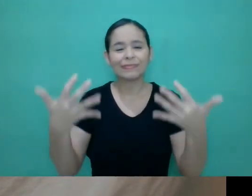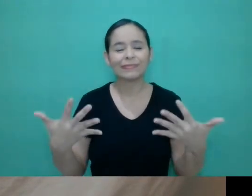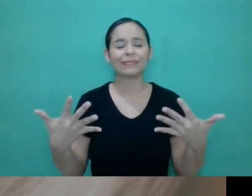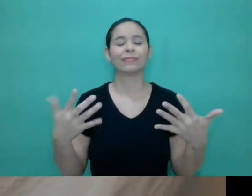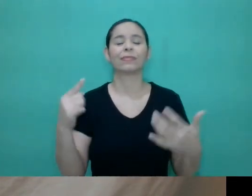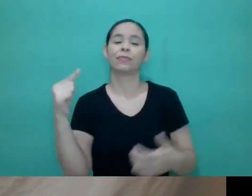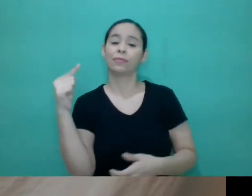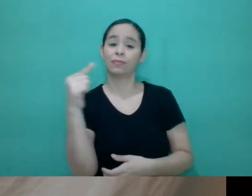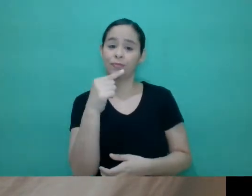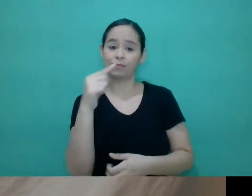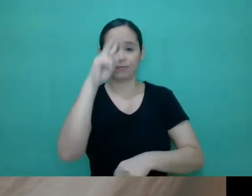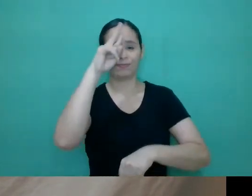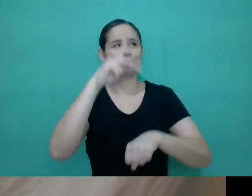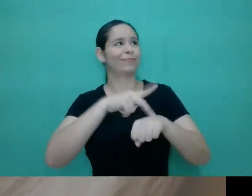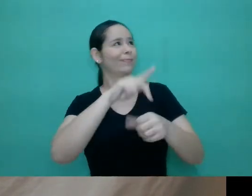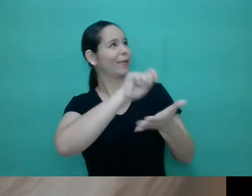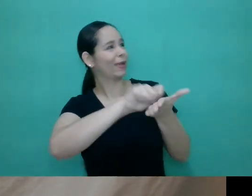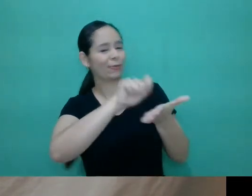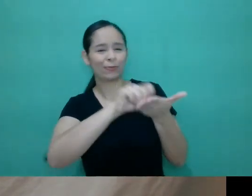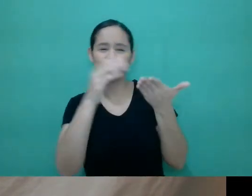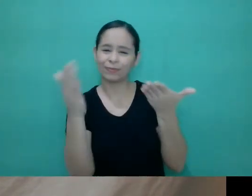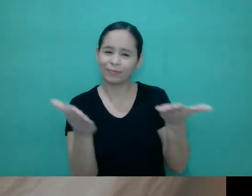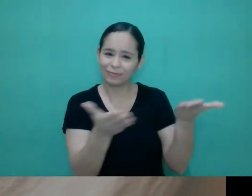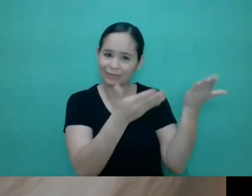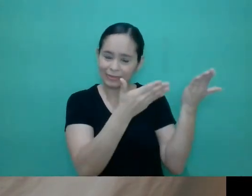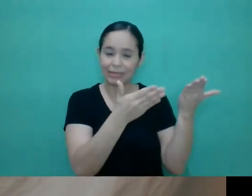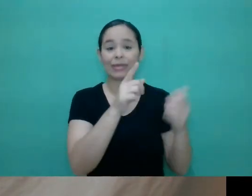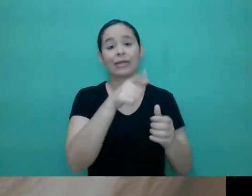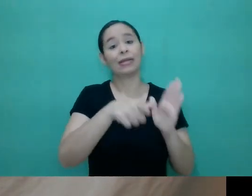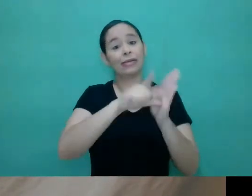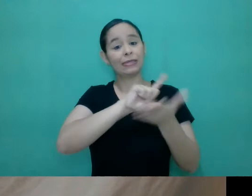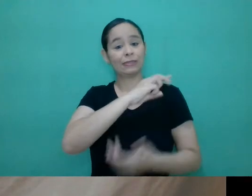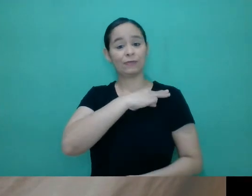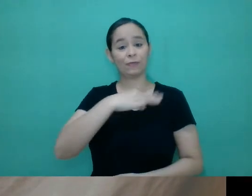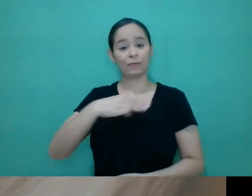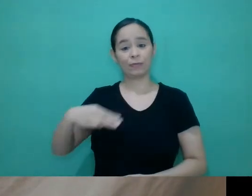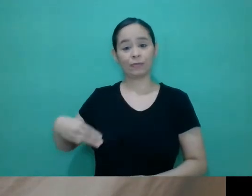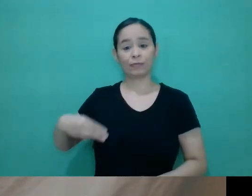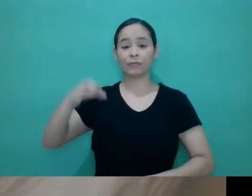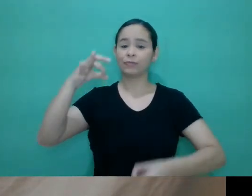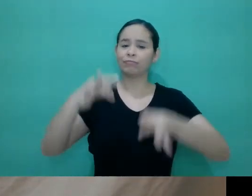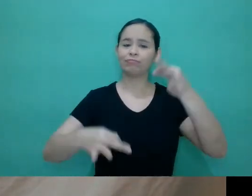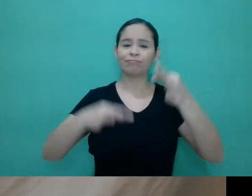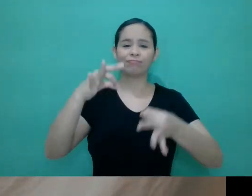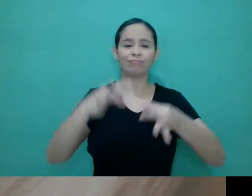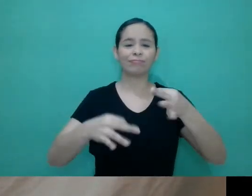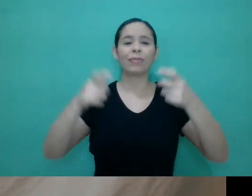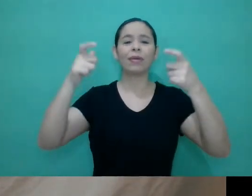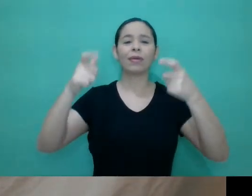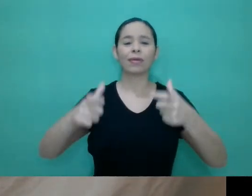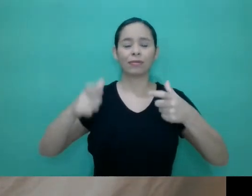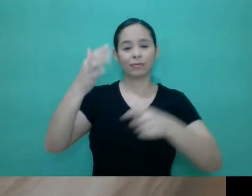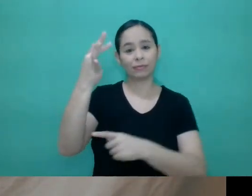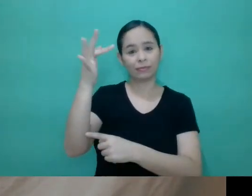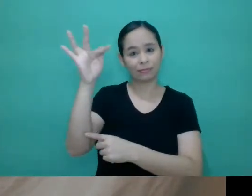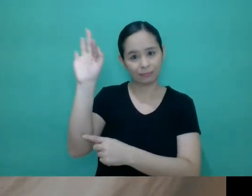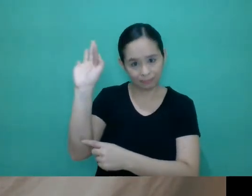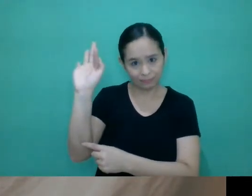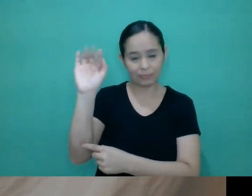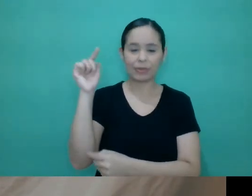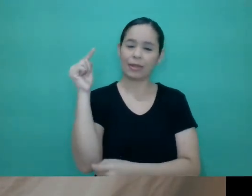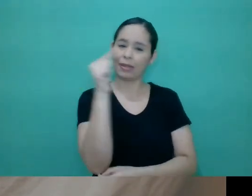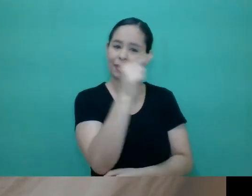conhecida, né? Porque ela foi ministra da Justiça na França durante a presidência do François Hollande, a